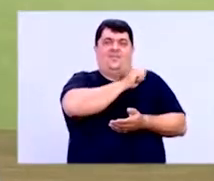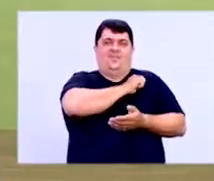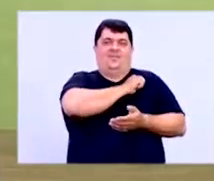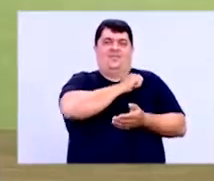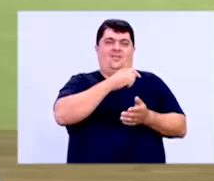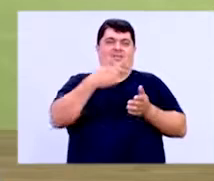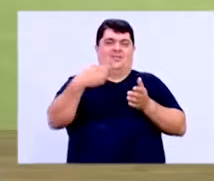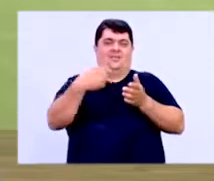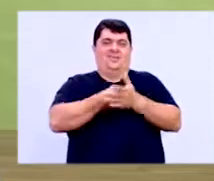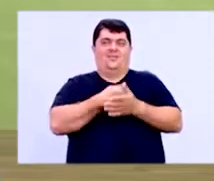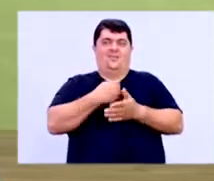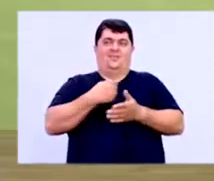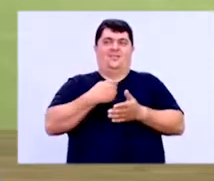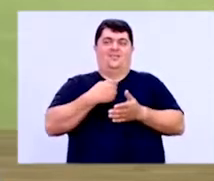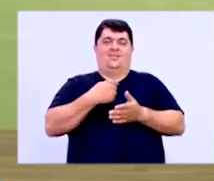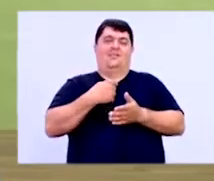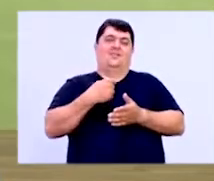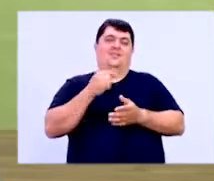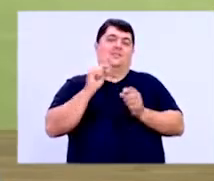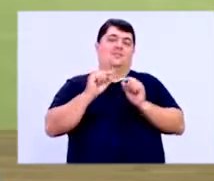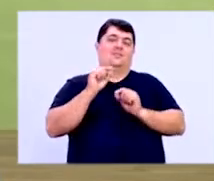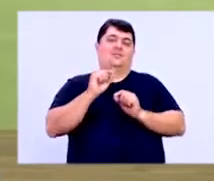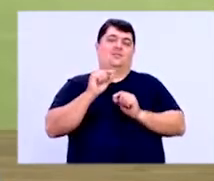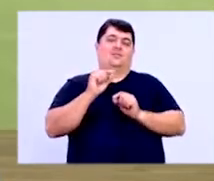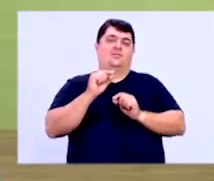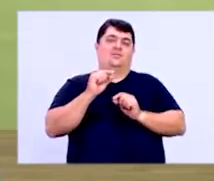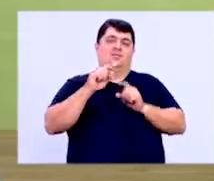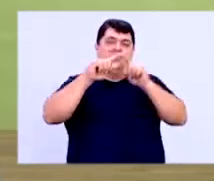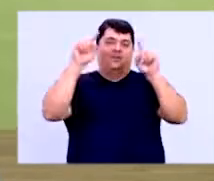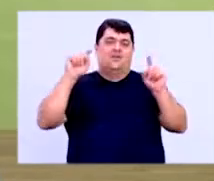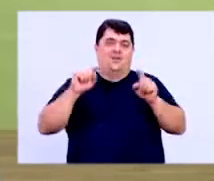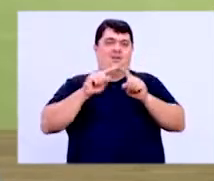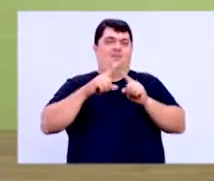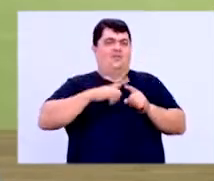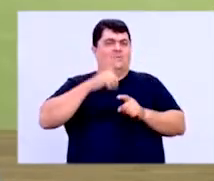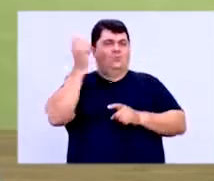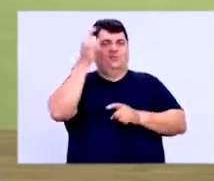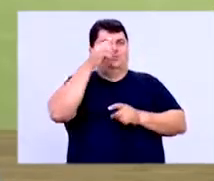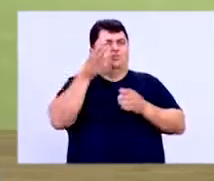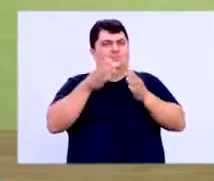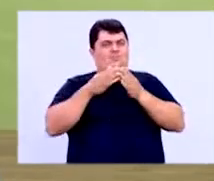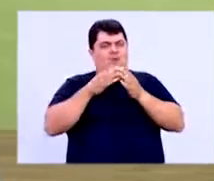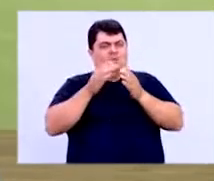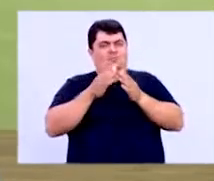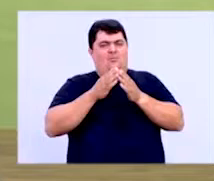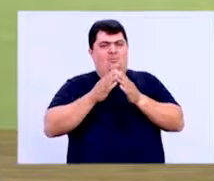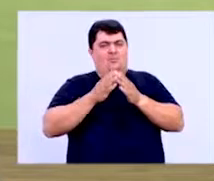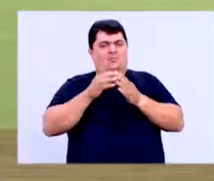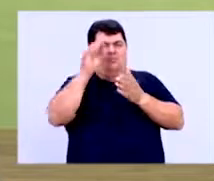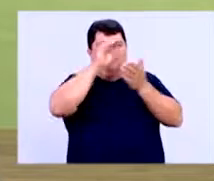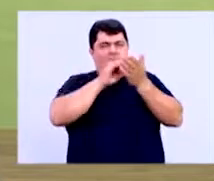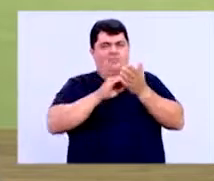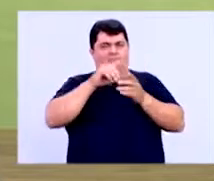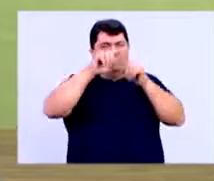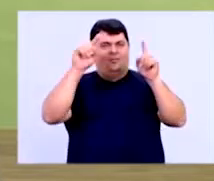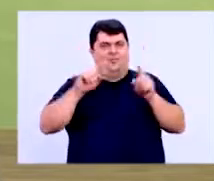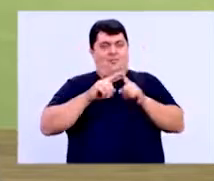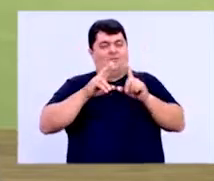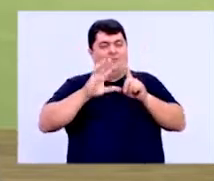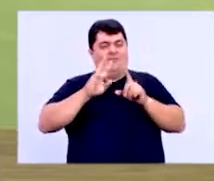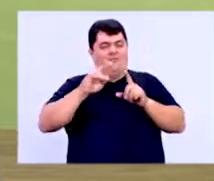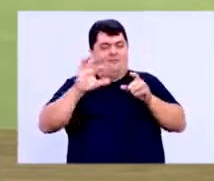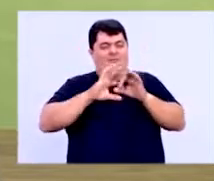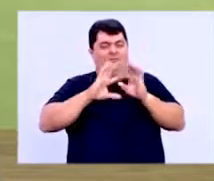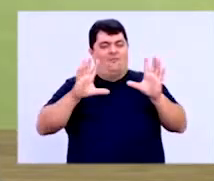questiona que há fórmulas difíceis, né? E pede para vir na prova, né, professor? E aí, professor, o senhor vai liberar essas fórmulas